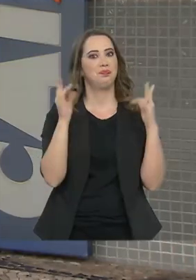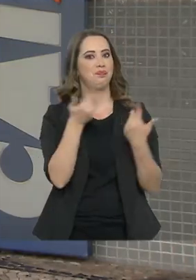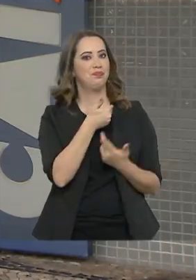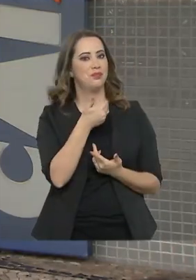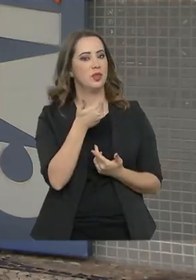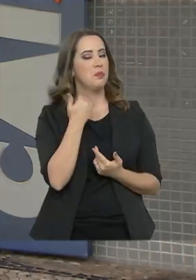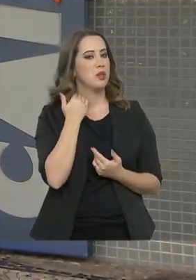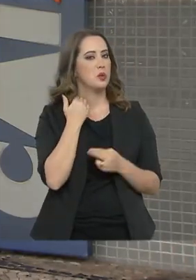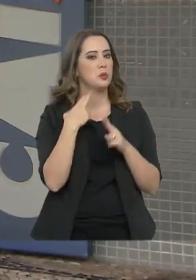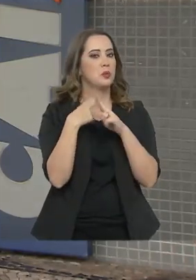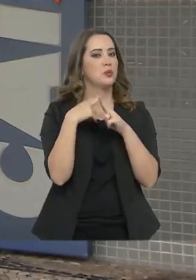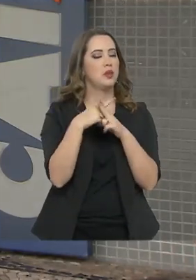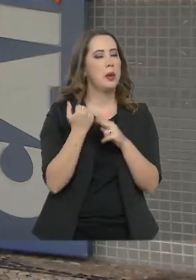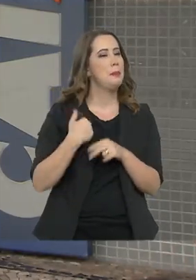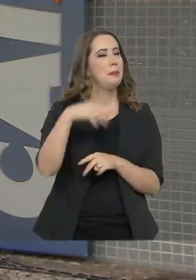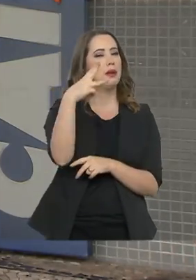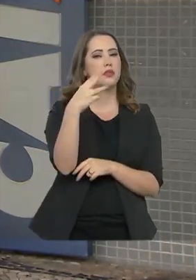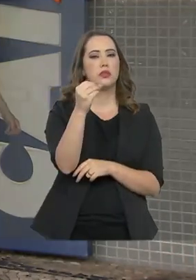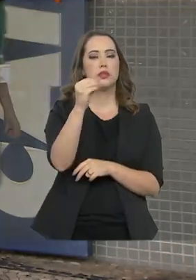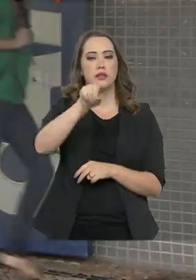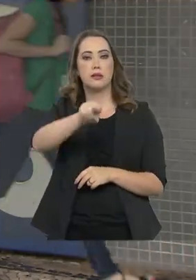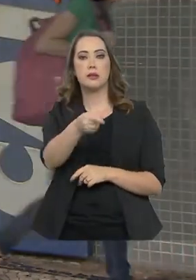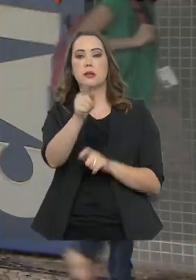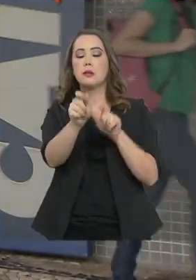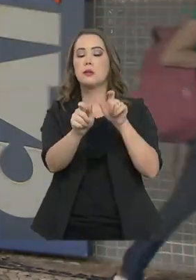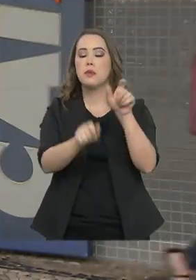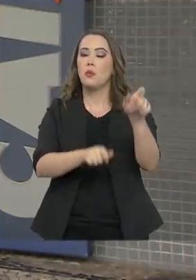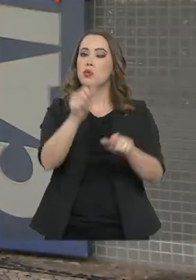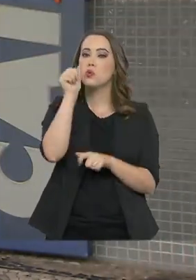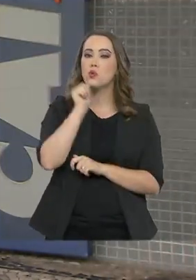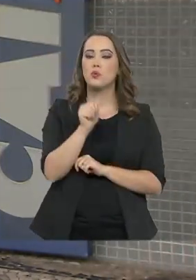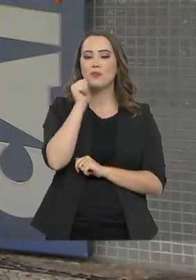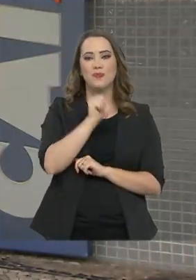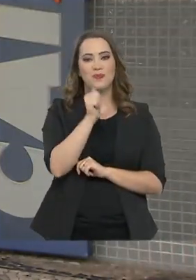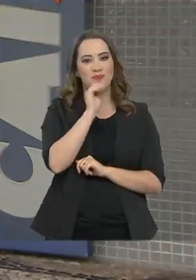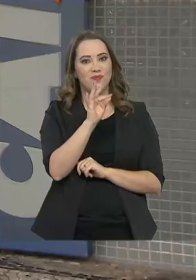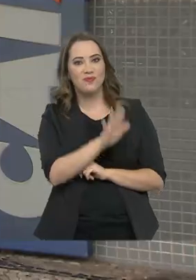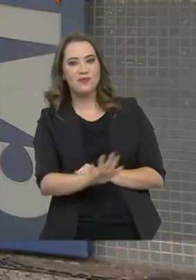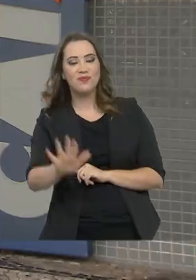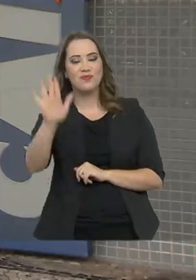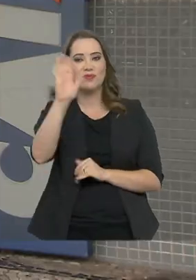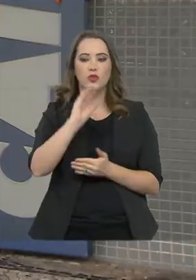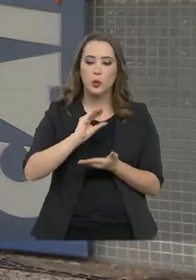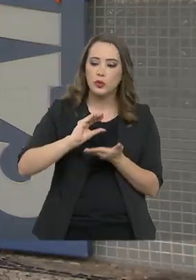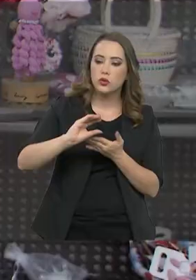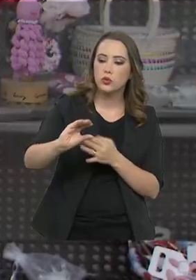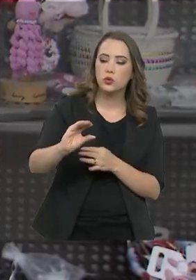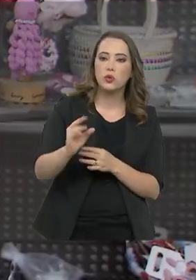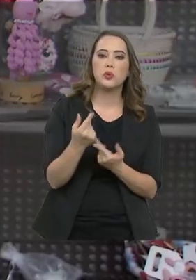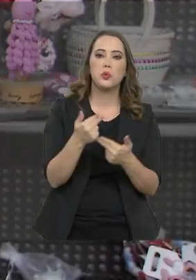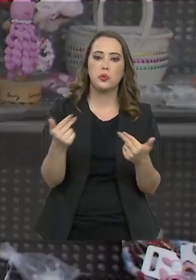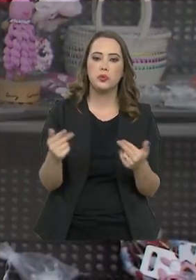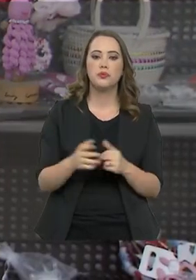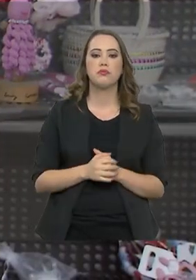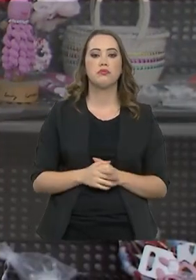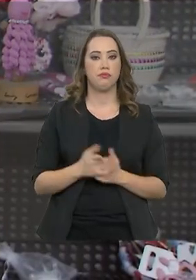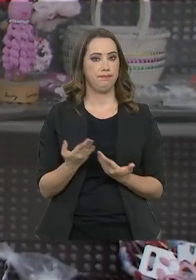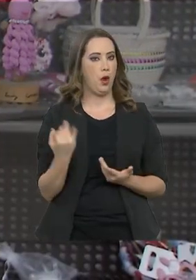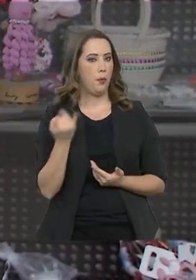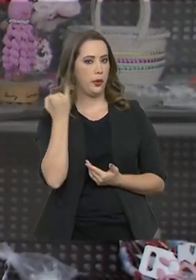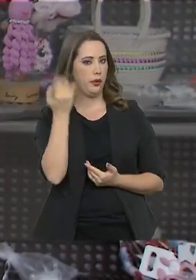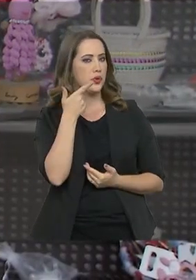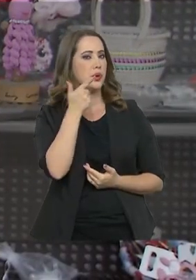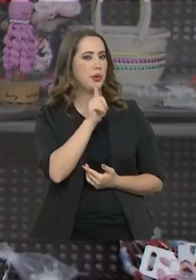Econômica é que mais de 300 mil mulheres em todo o país sejam beneficiadas com um pacote de vantagens. Me interessa muito se eu